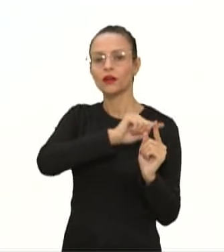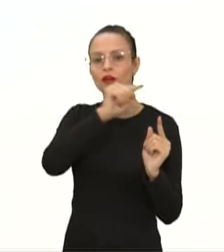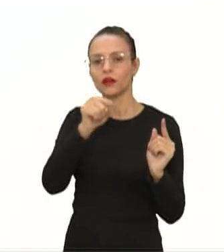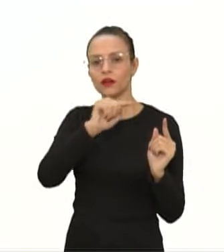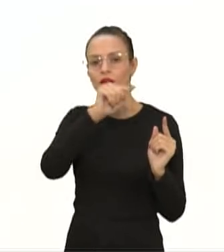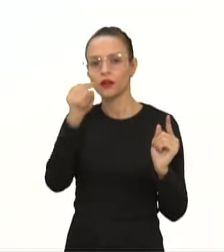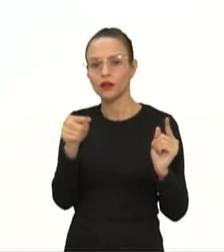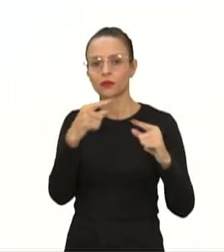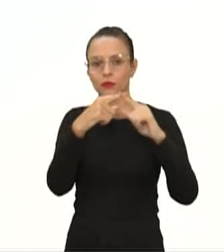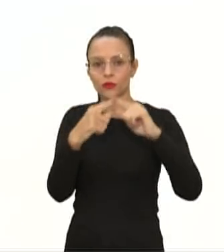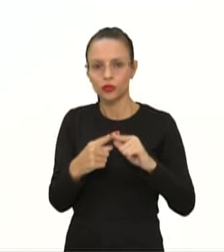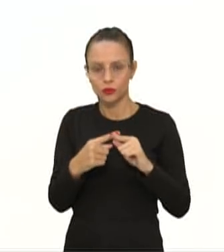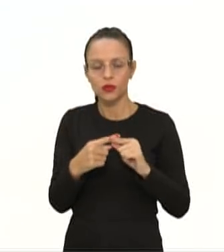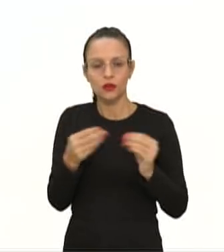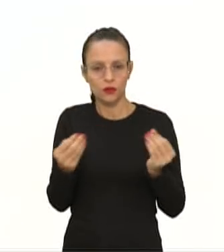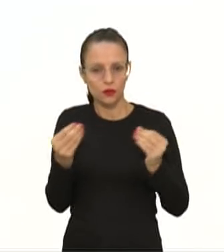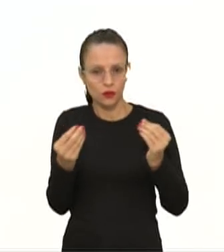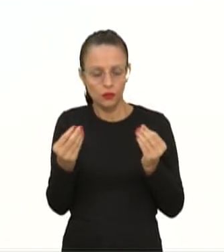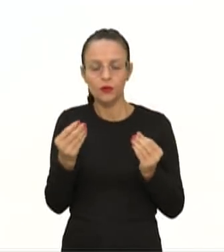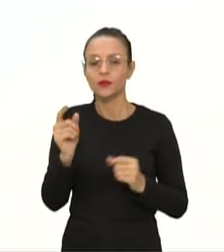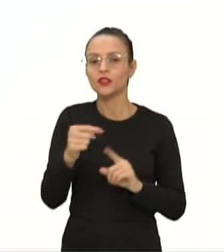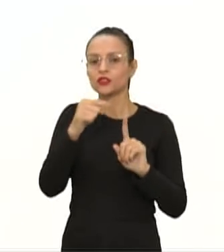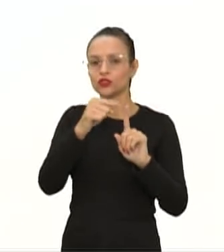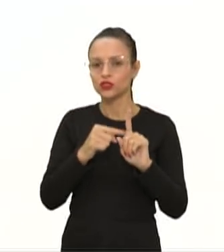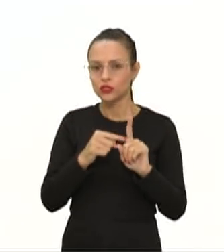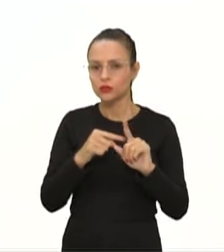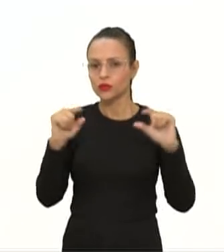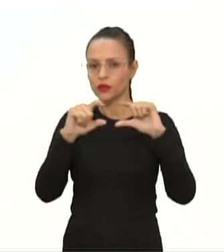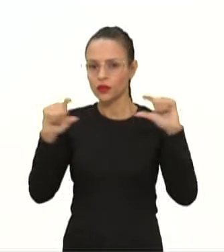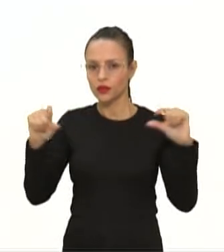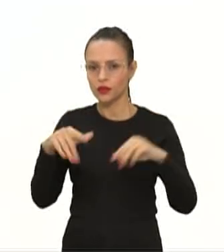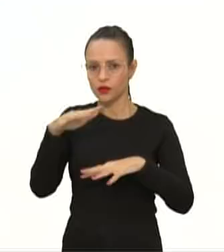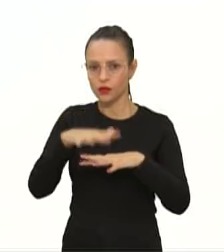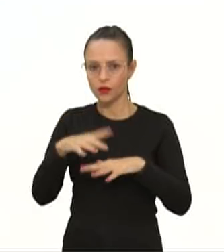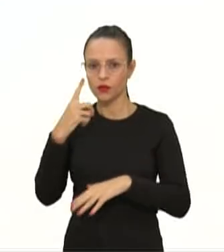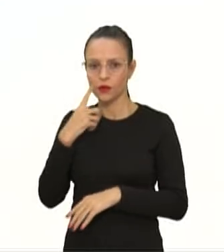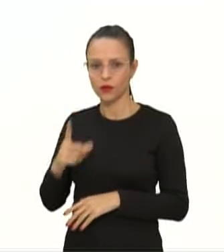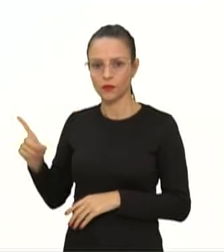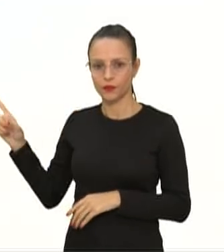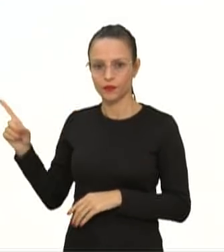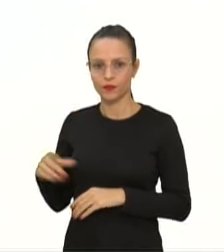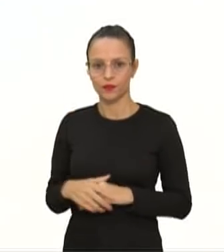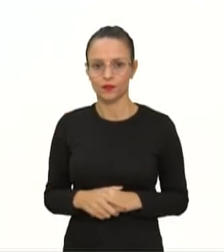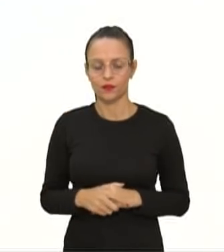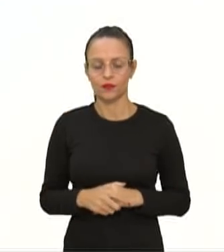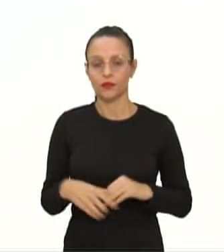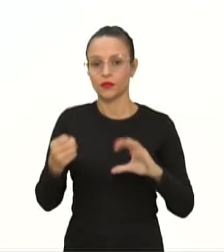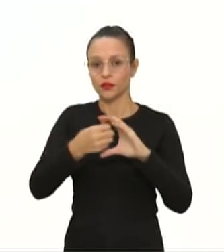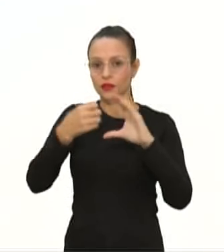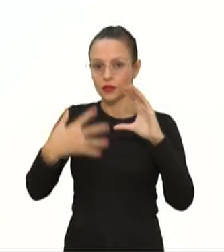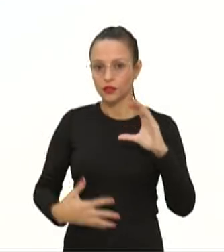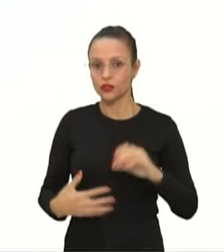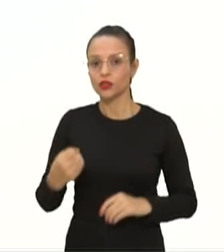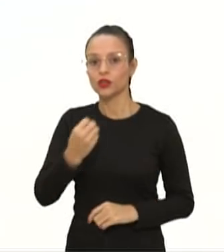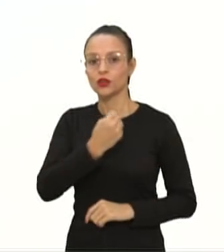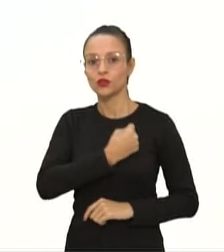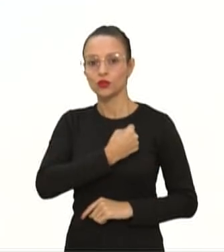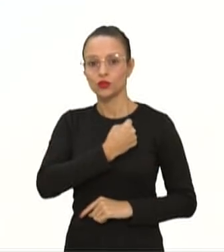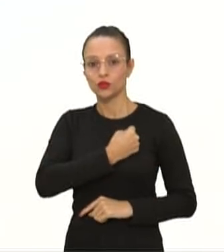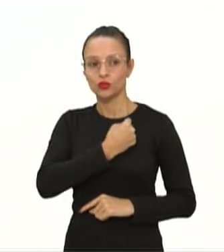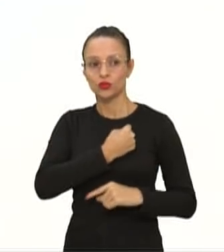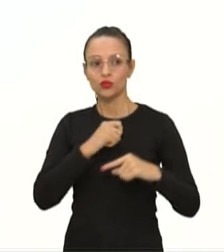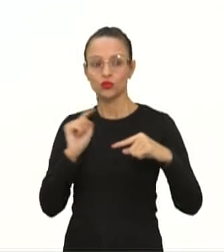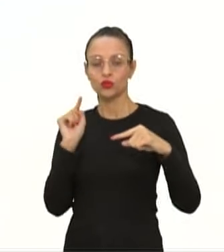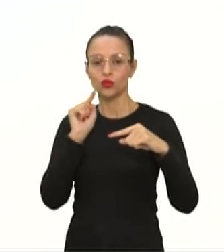equações com denominadores. Tá? Que tipo de equações são essas? Dá uma olhada comigo. Ó. Característica. Numeradores com